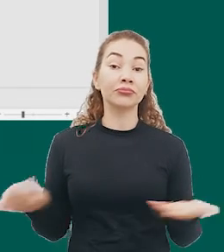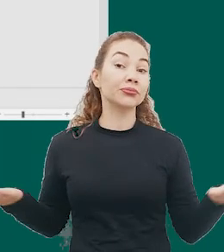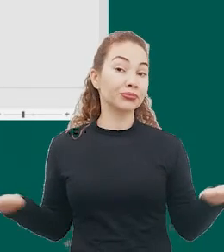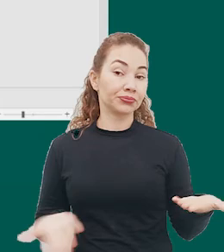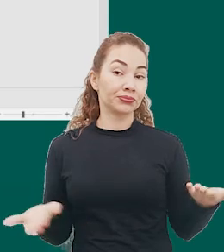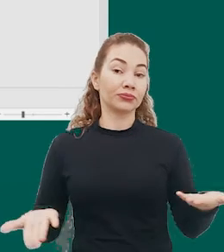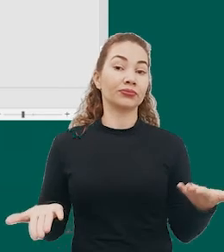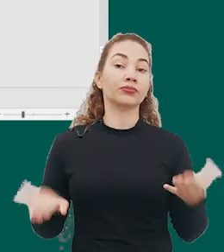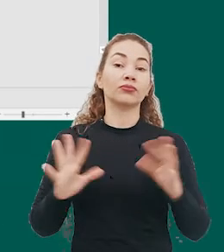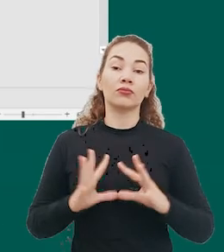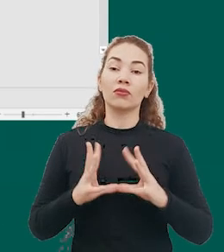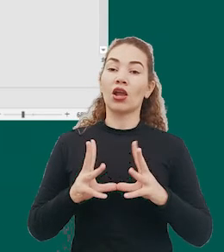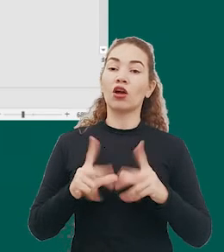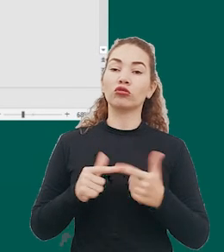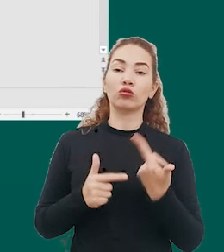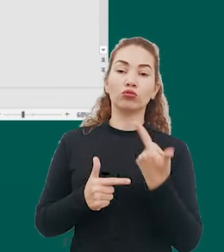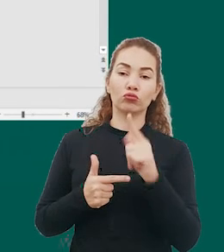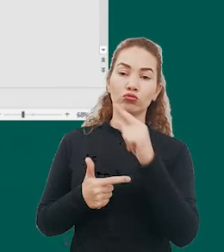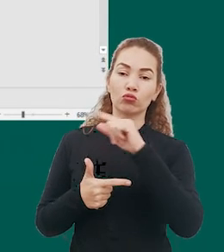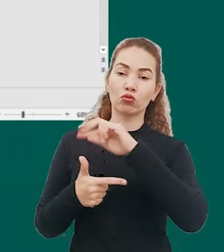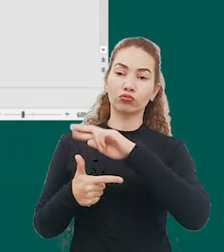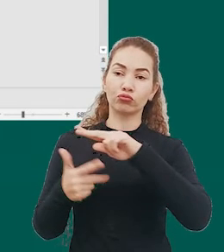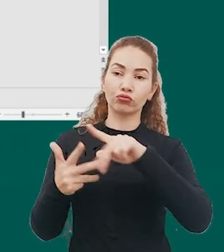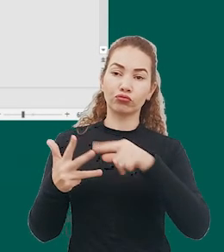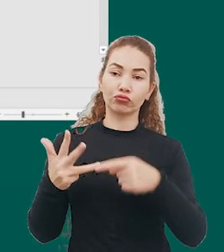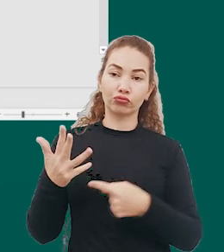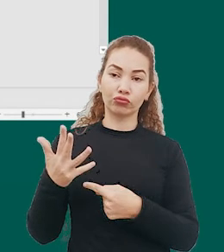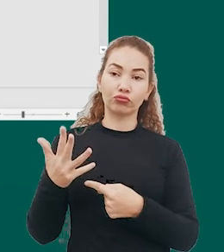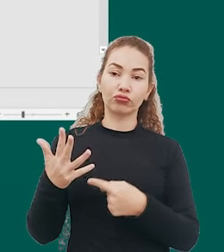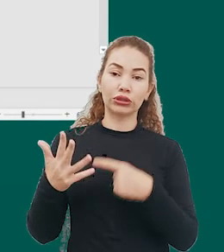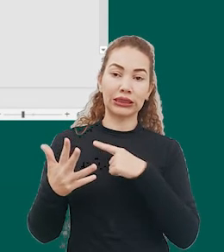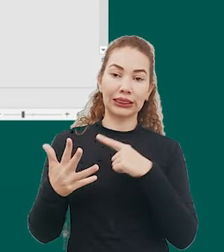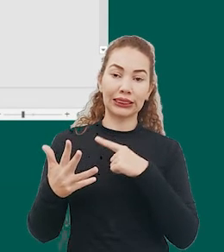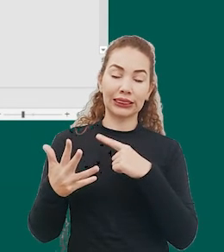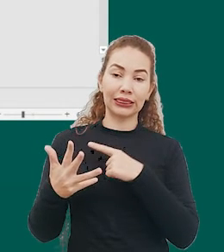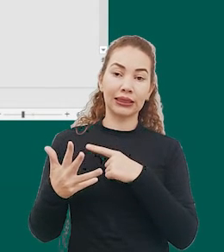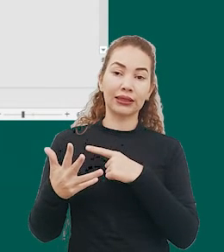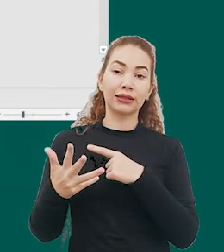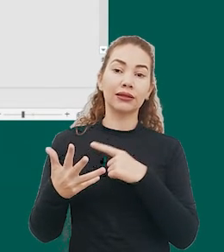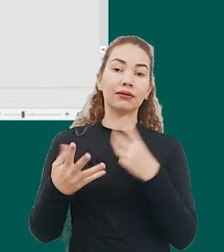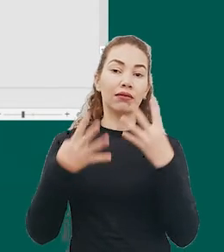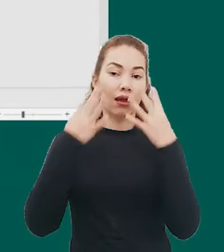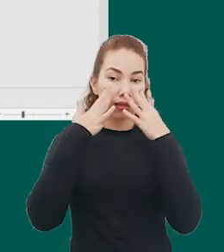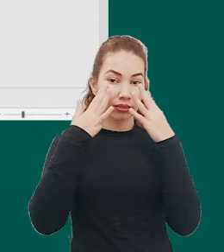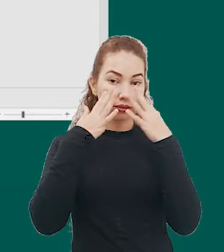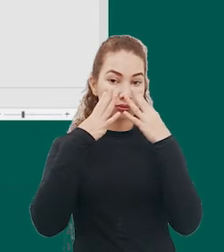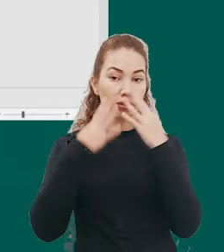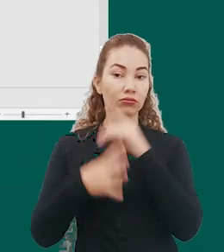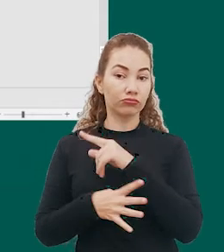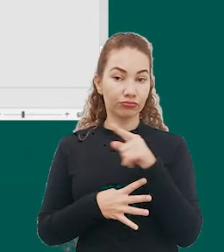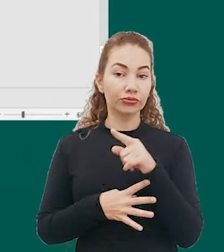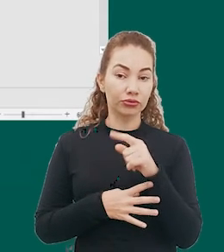Agora, todos os demais que nós temos ali, eu vou chamar a seguinte atenção, que